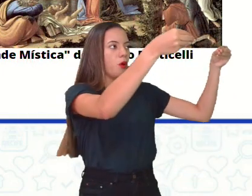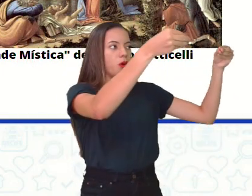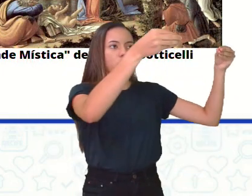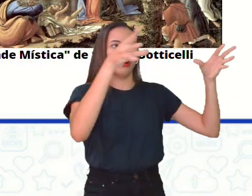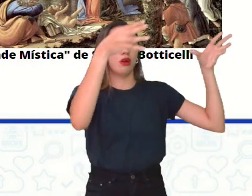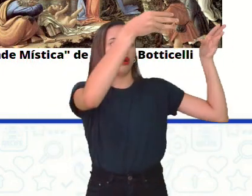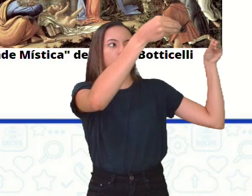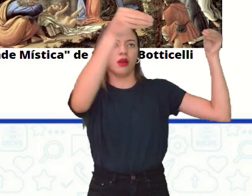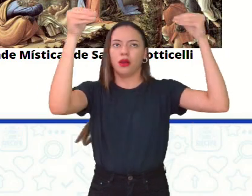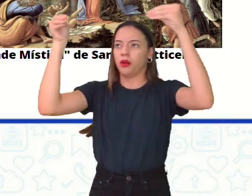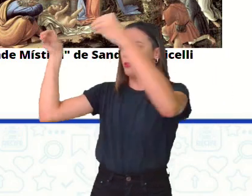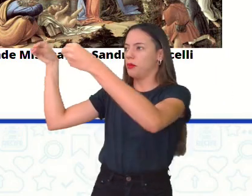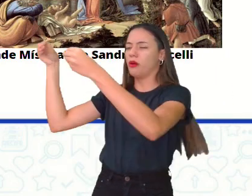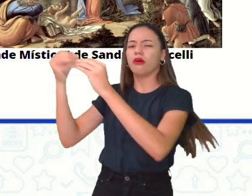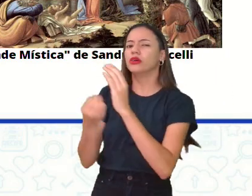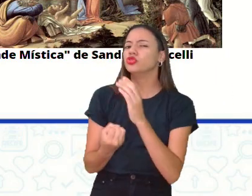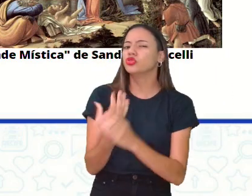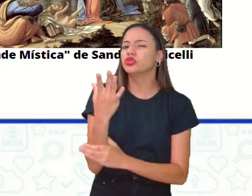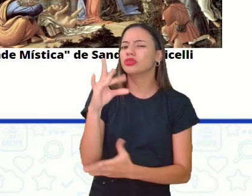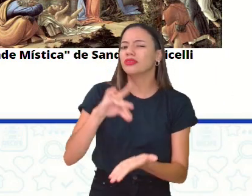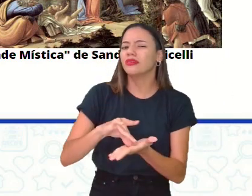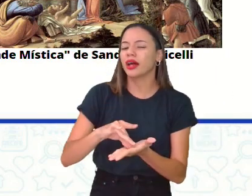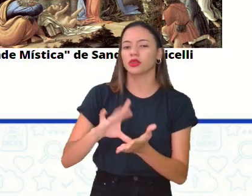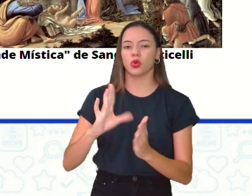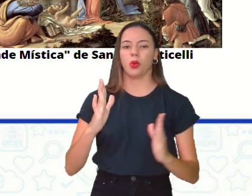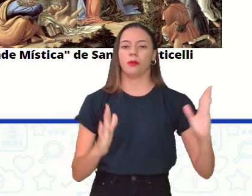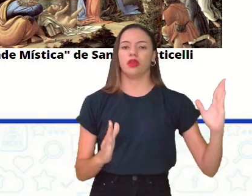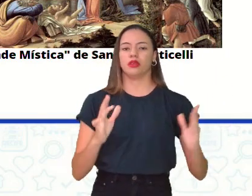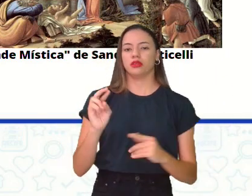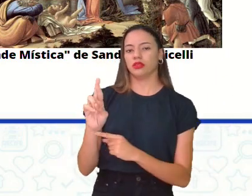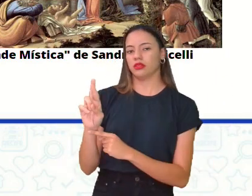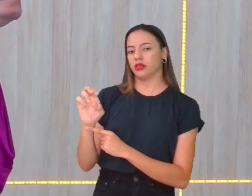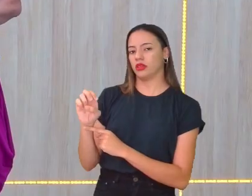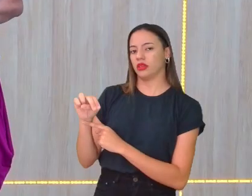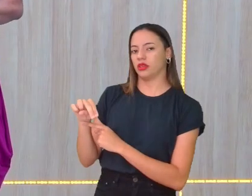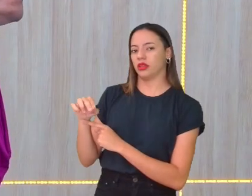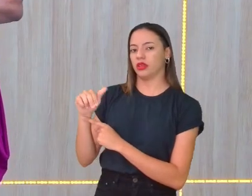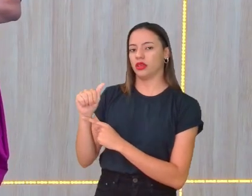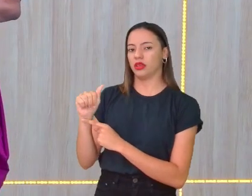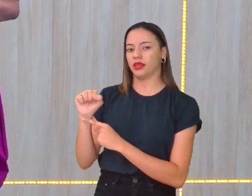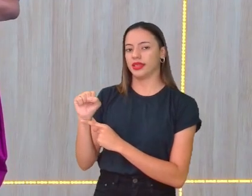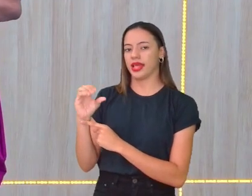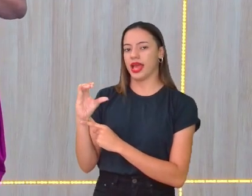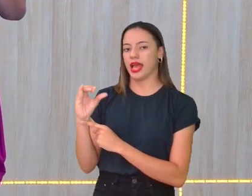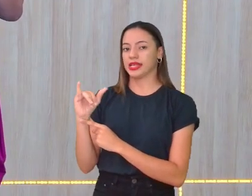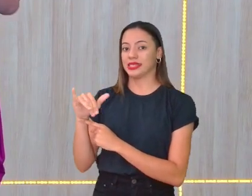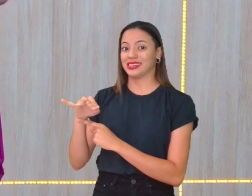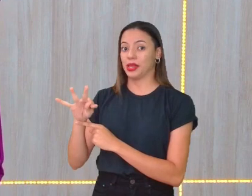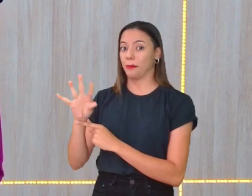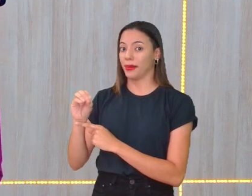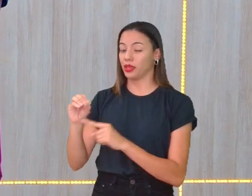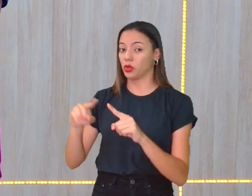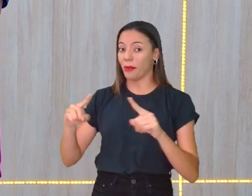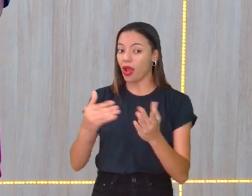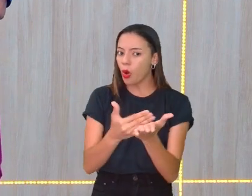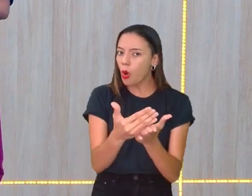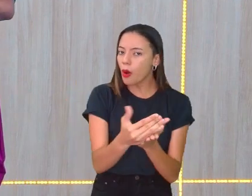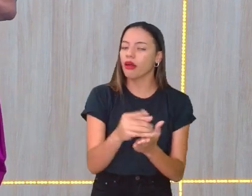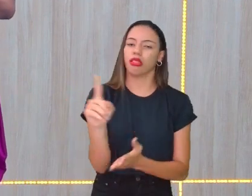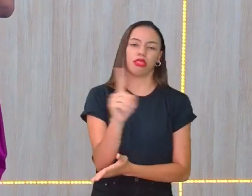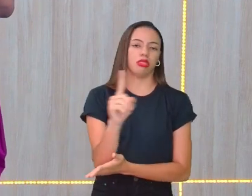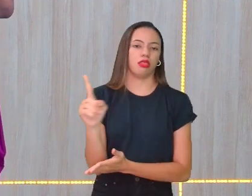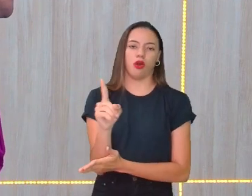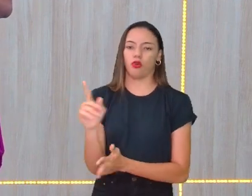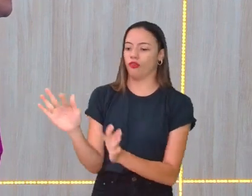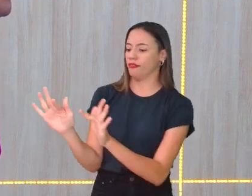bota no outro, ele só surgiu no Renascimento, mas não foi no começo do Renascimento, tá, gente? Foi mais para o final.